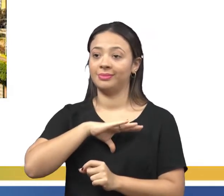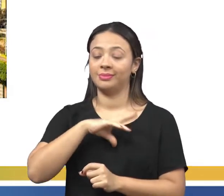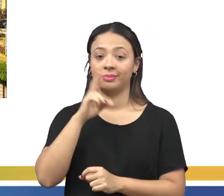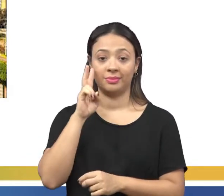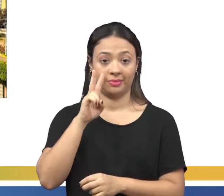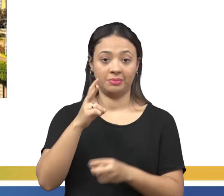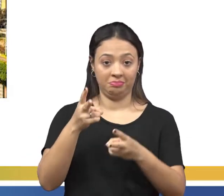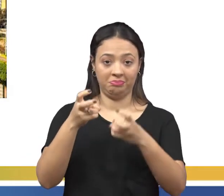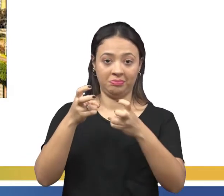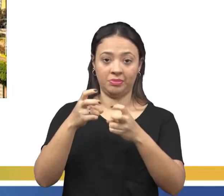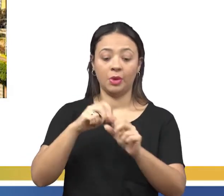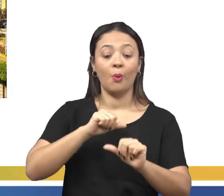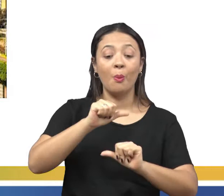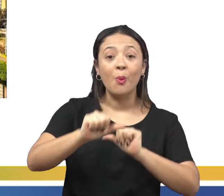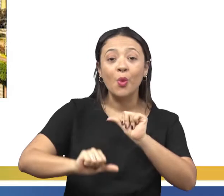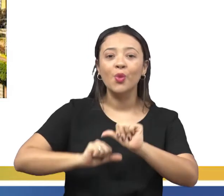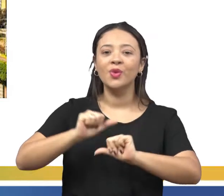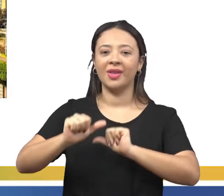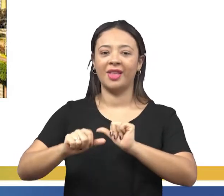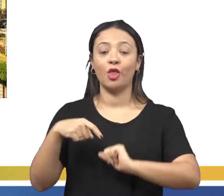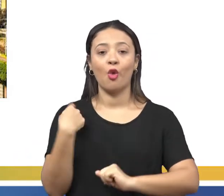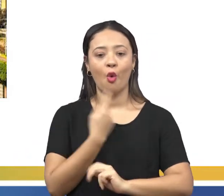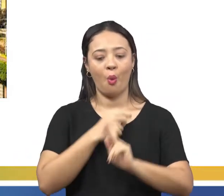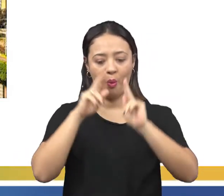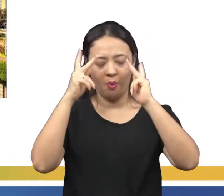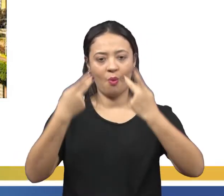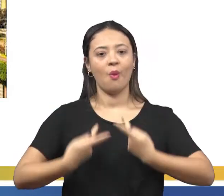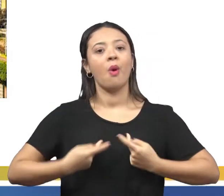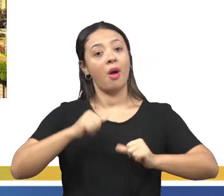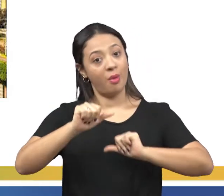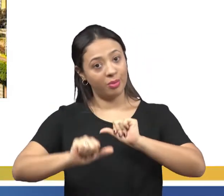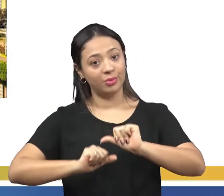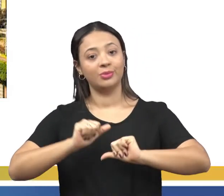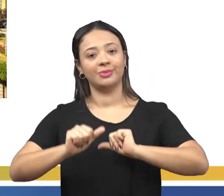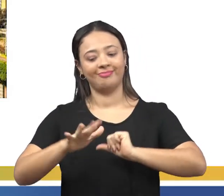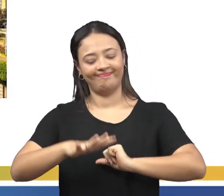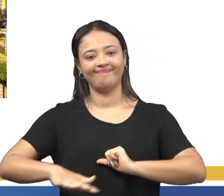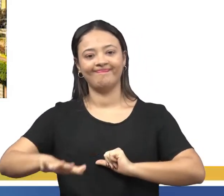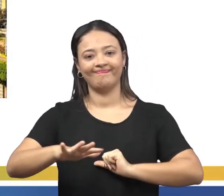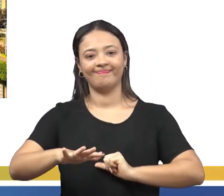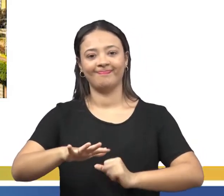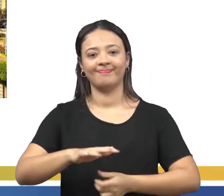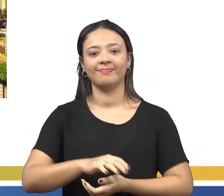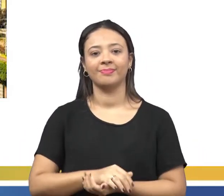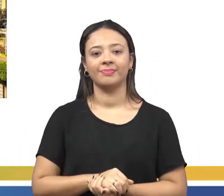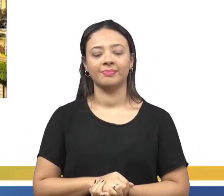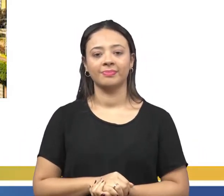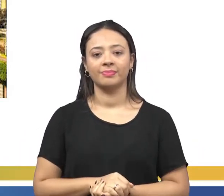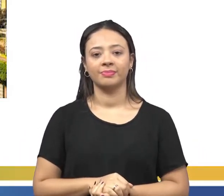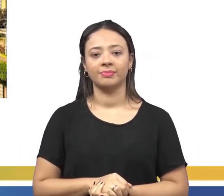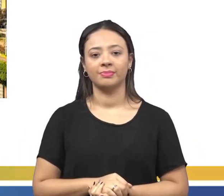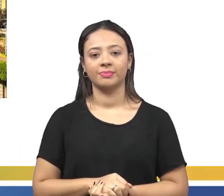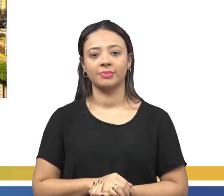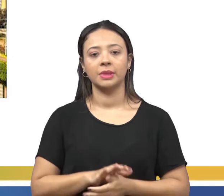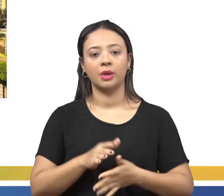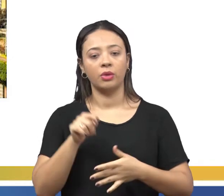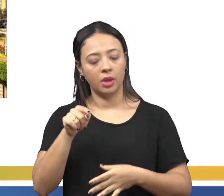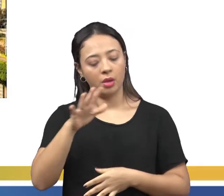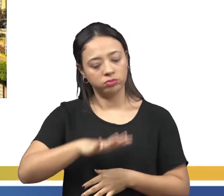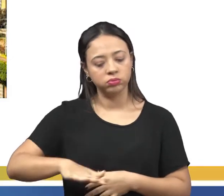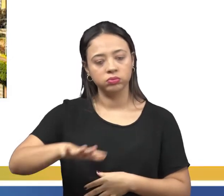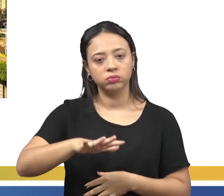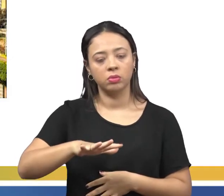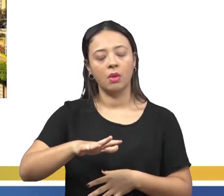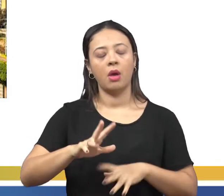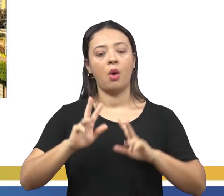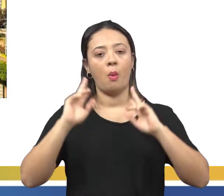é uma paisagem que foi transformada, que foi modificada pelo ser humano. E dentro dessa paisagem humanizada, a gente pode perceber